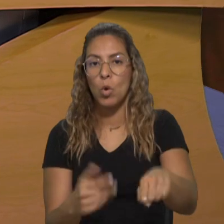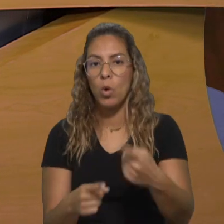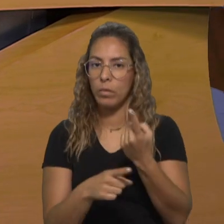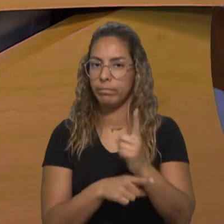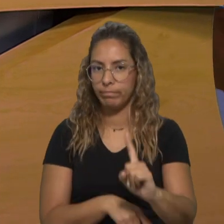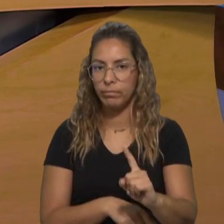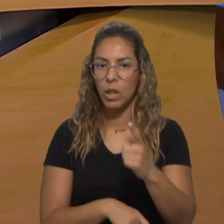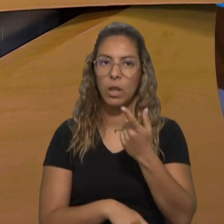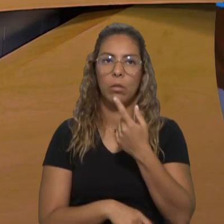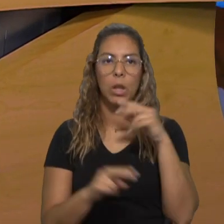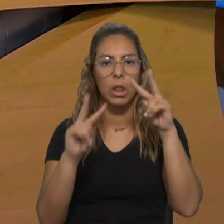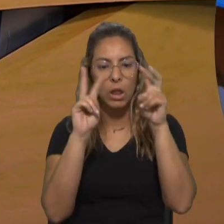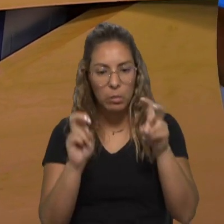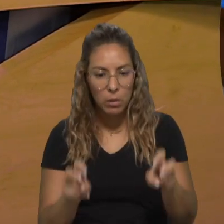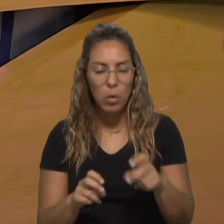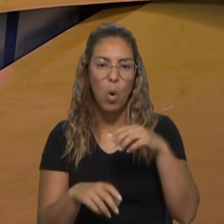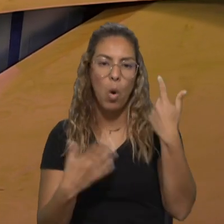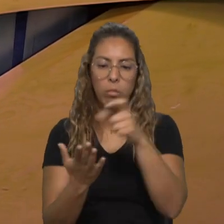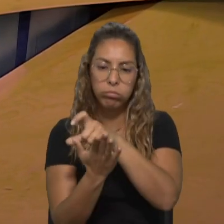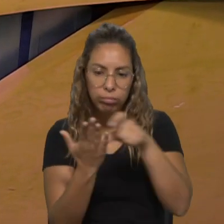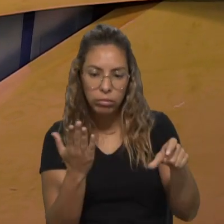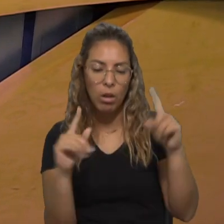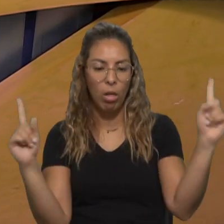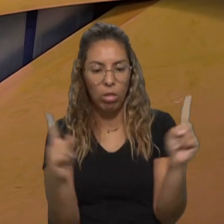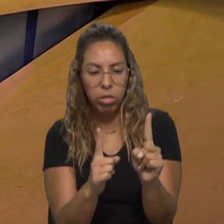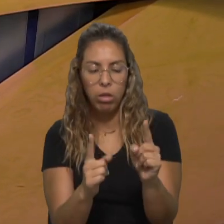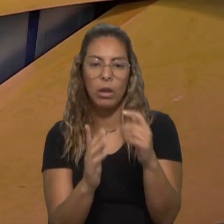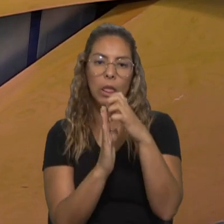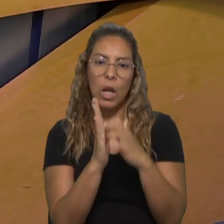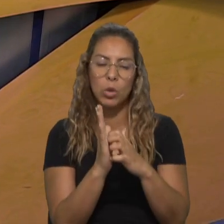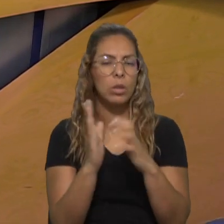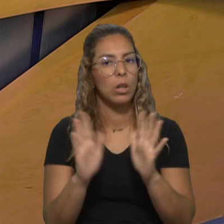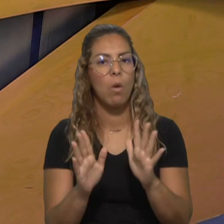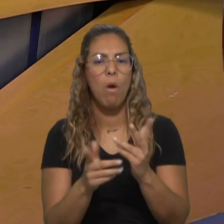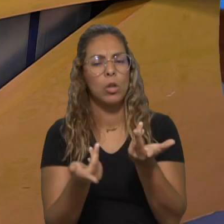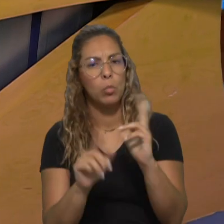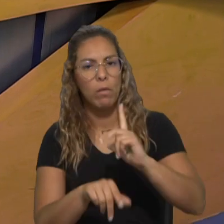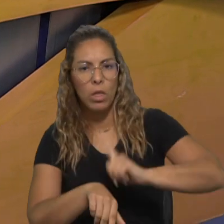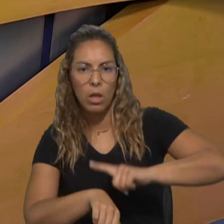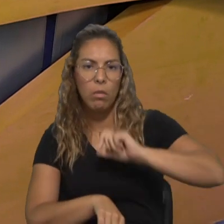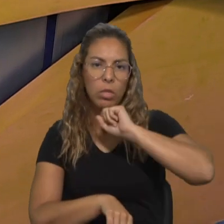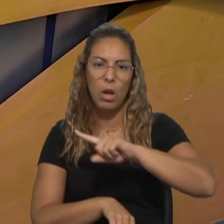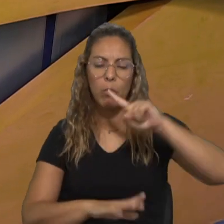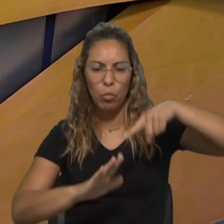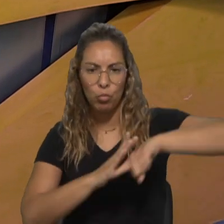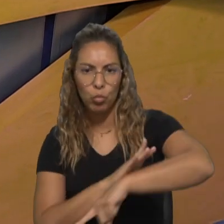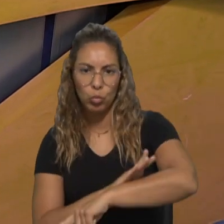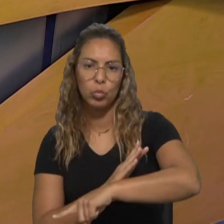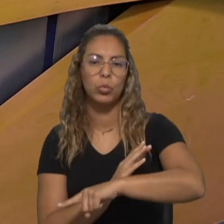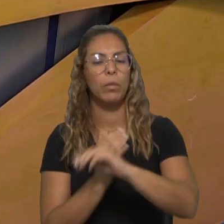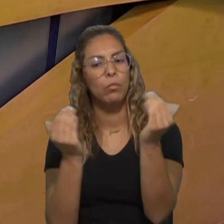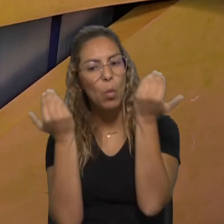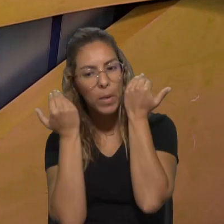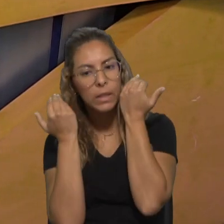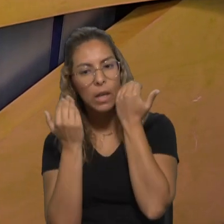títulos ou de parágrafos resumidos. Há disponibilidade para ir mais fundo e perceber o